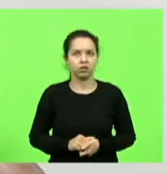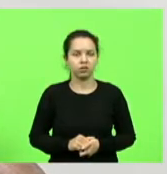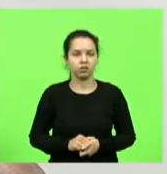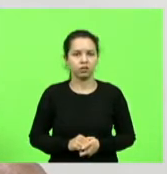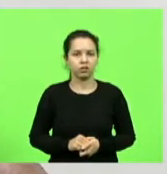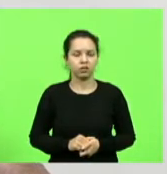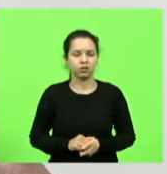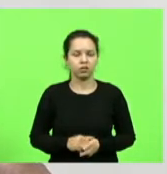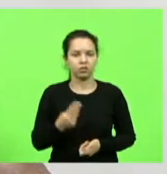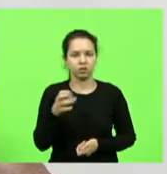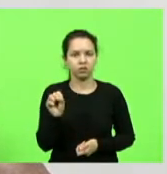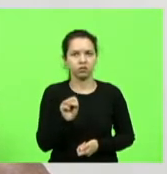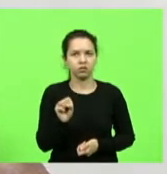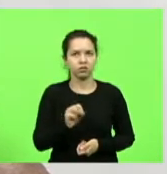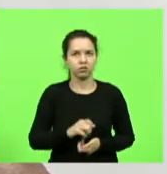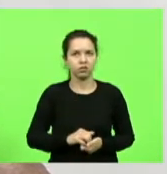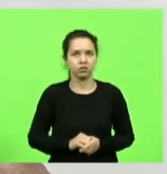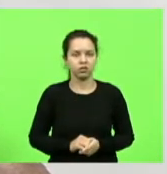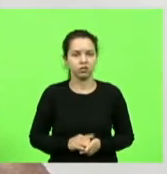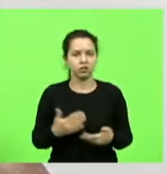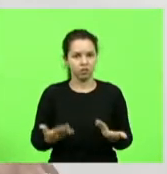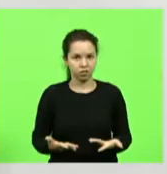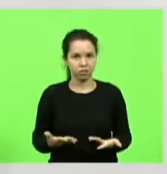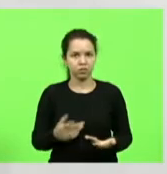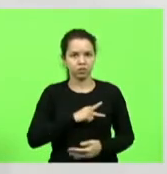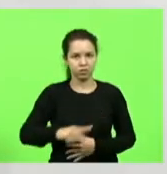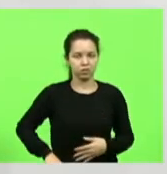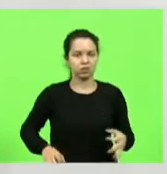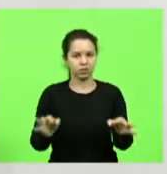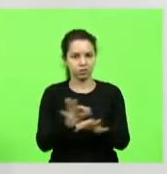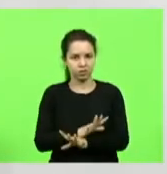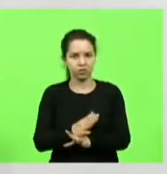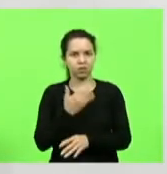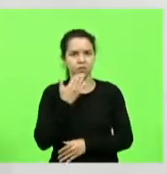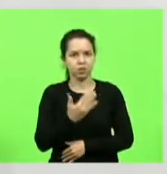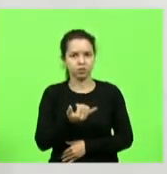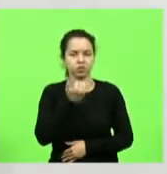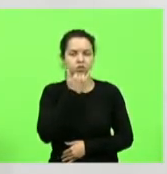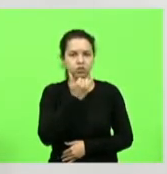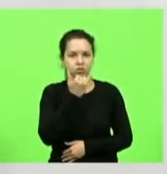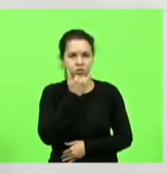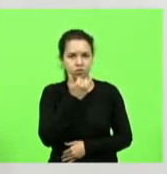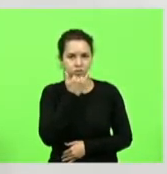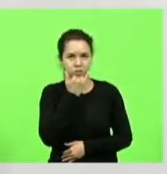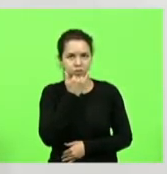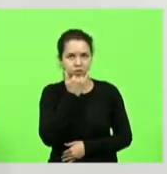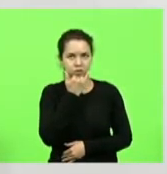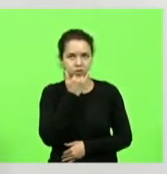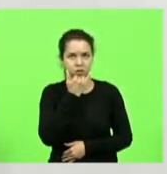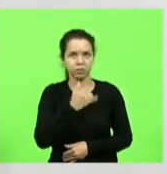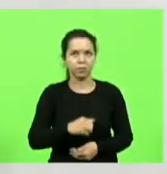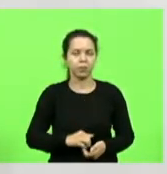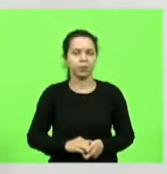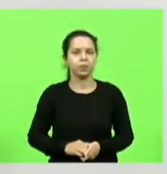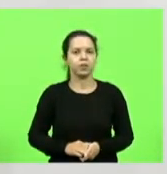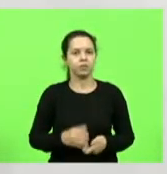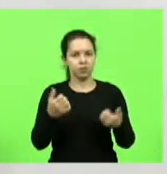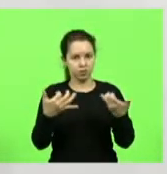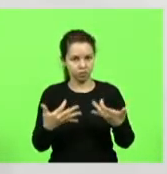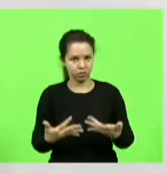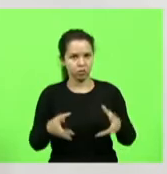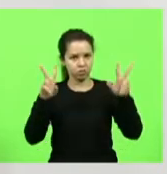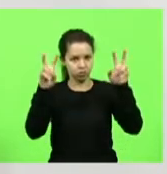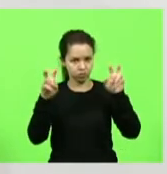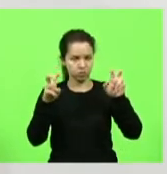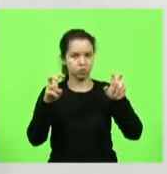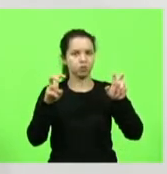Mais 30 segundos, deputado. Então, presidente, para finalizar, eu peço desculpas para trazer aqui algo pessoal numa